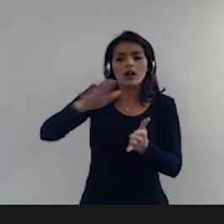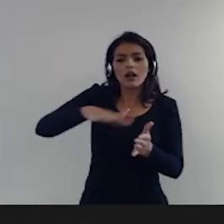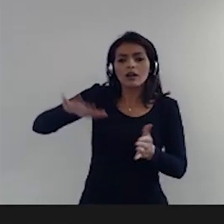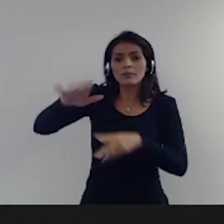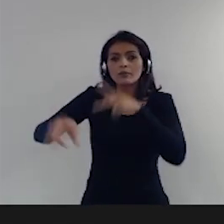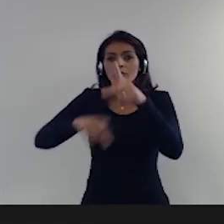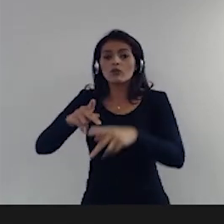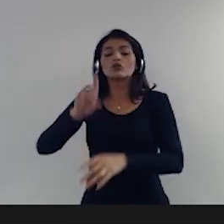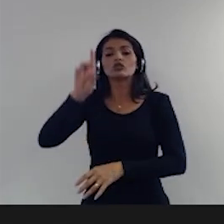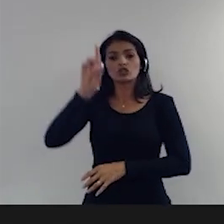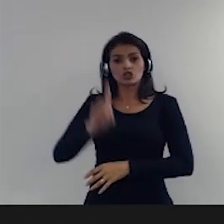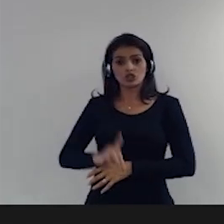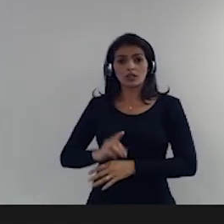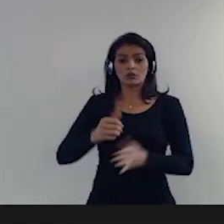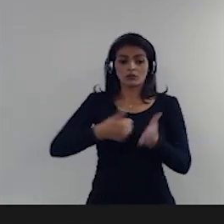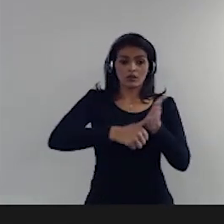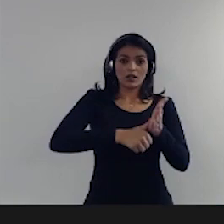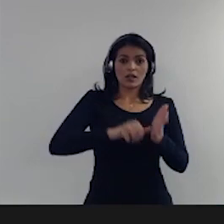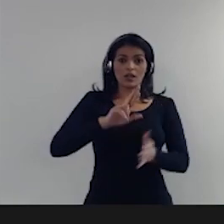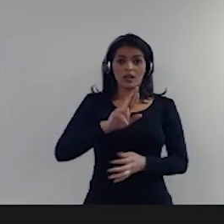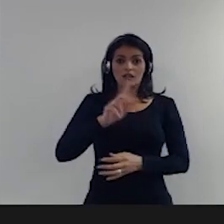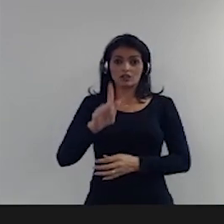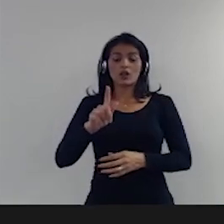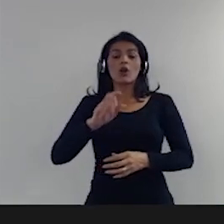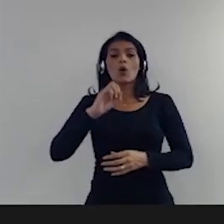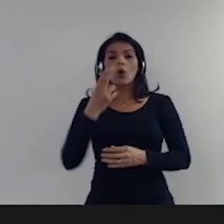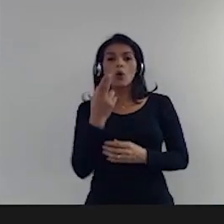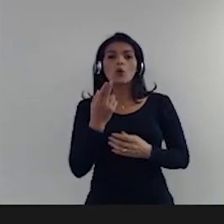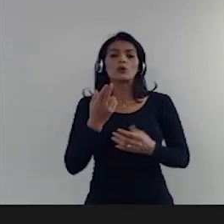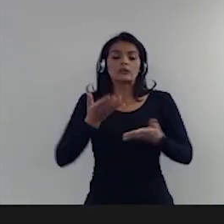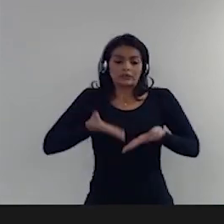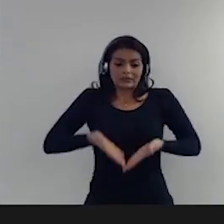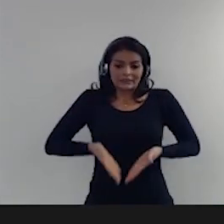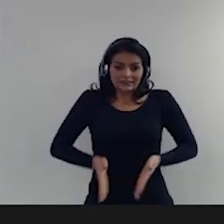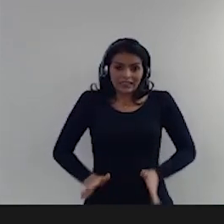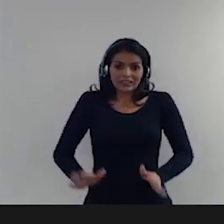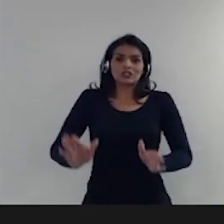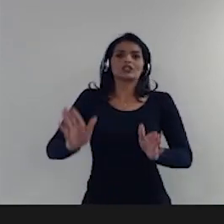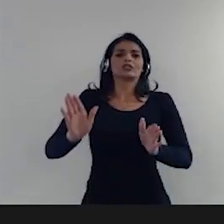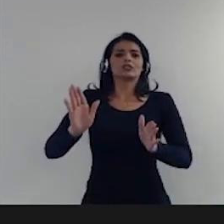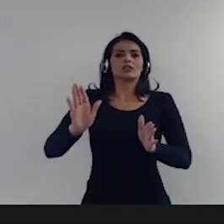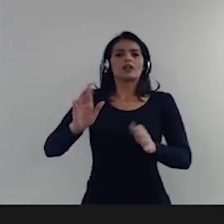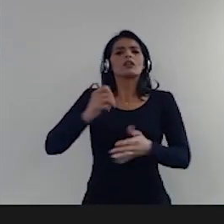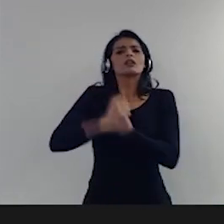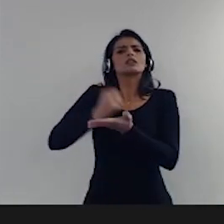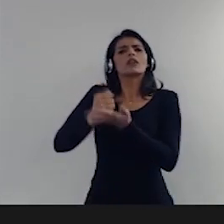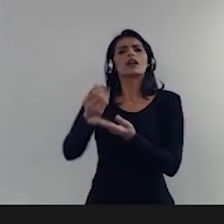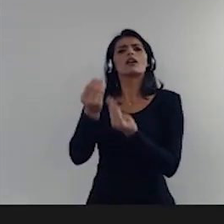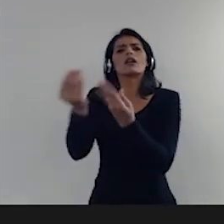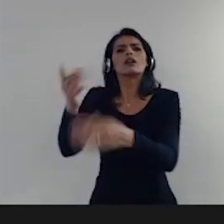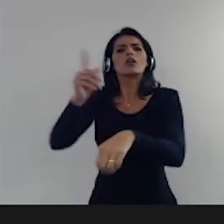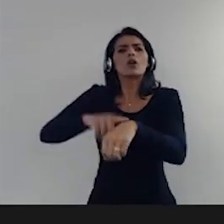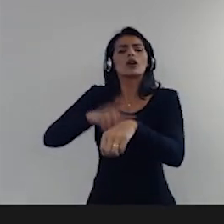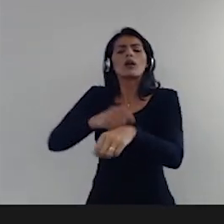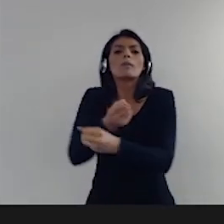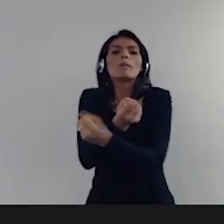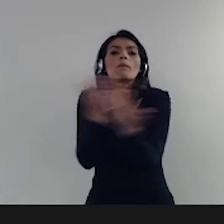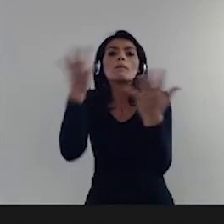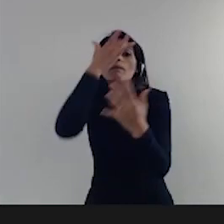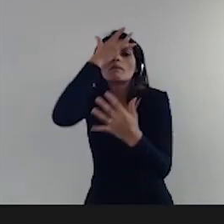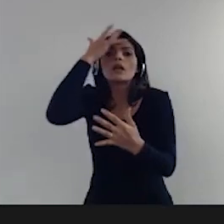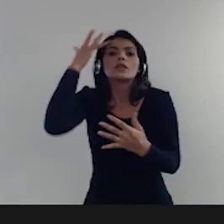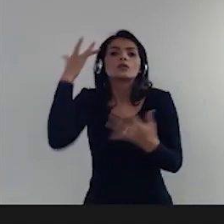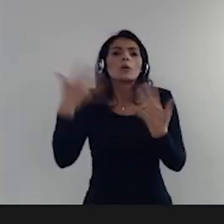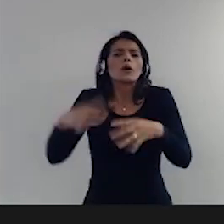ao registro civil de nascimento, sem custo, entregue no seu local, no seu cartório. Imaginem quantas pessoas saíram